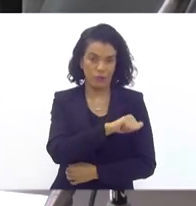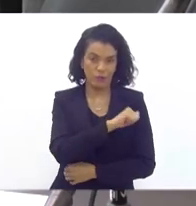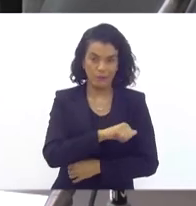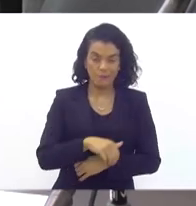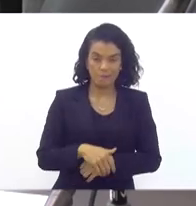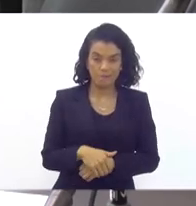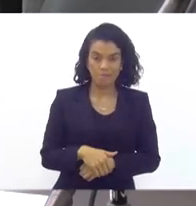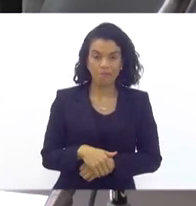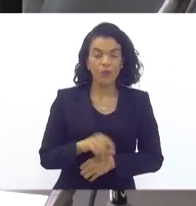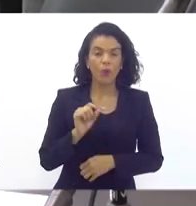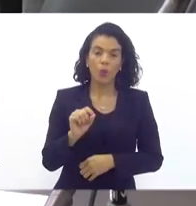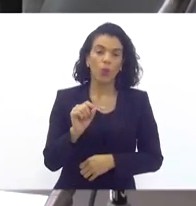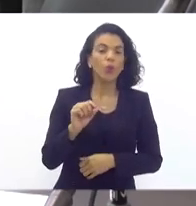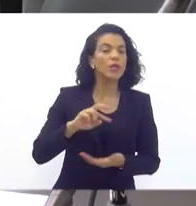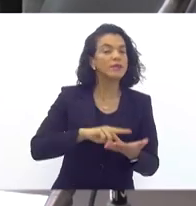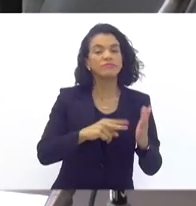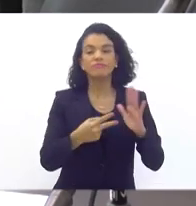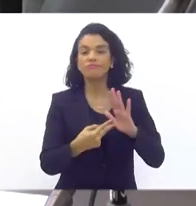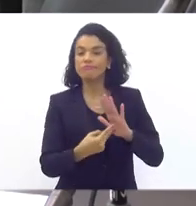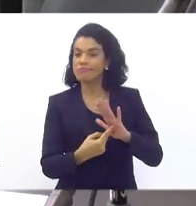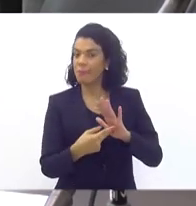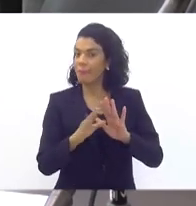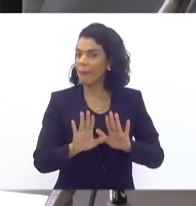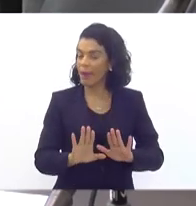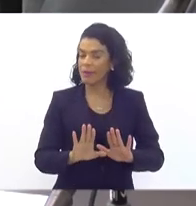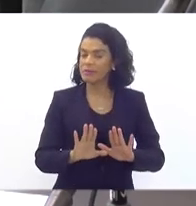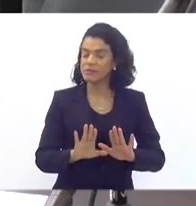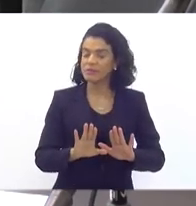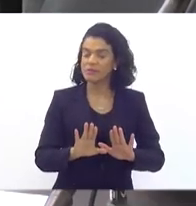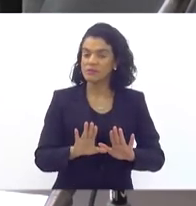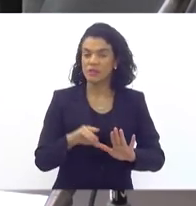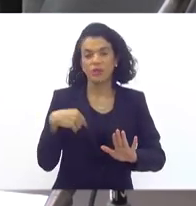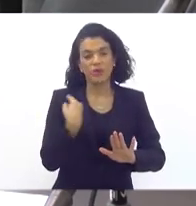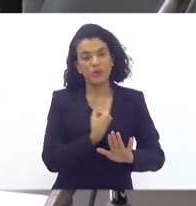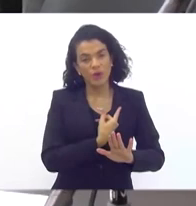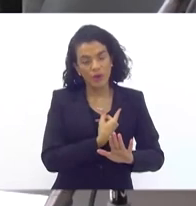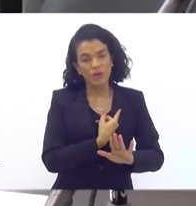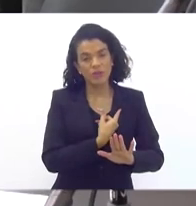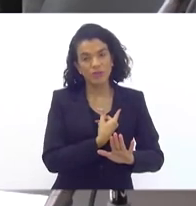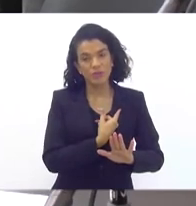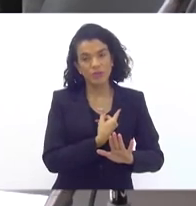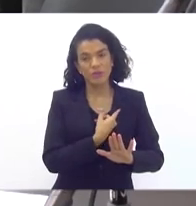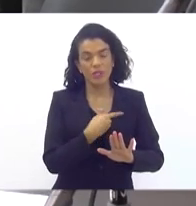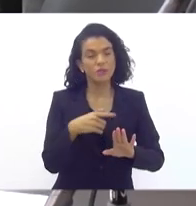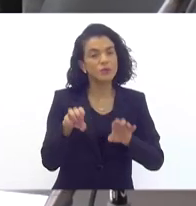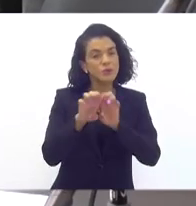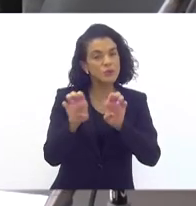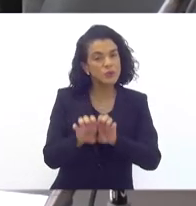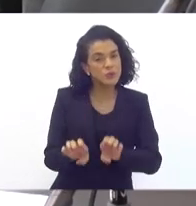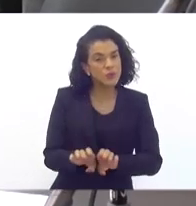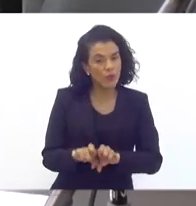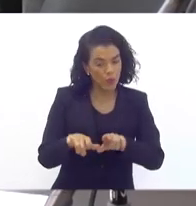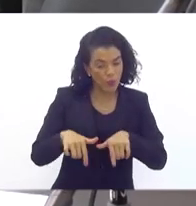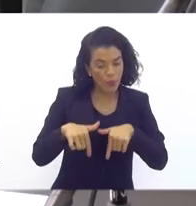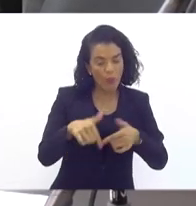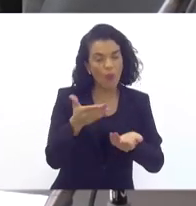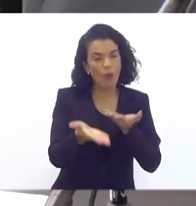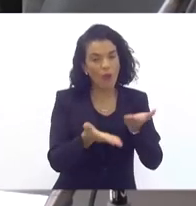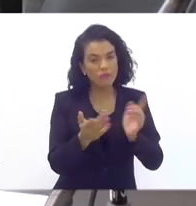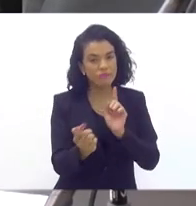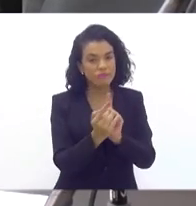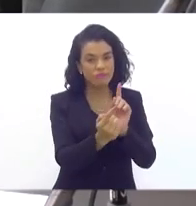o que não quer dizer que também nós na nossa estrutura não façamos atendimento